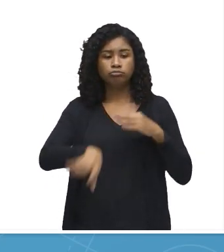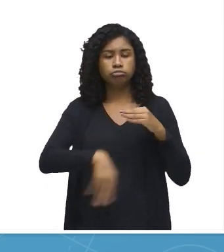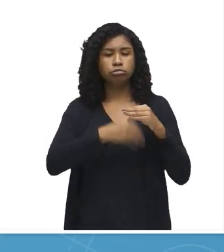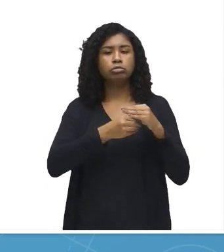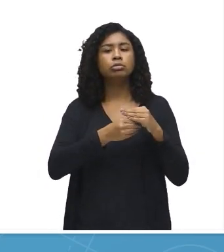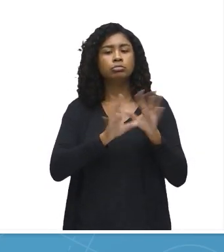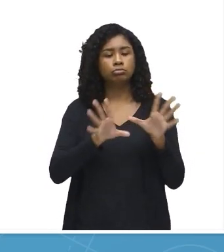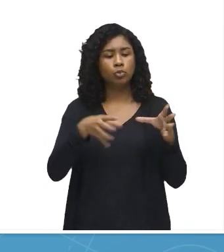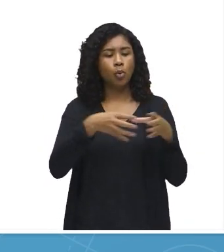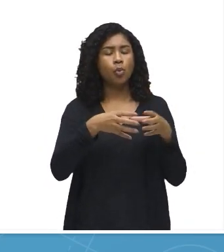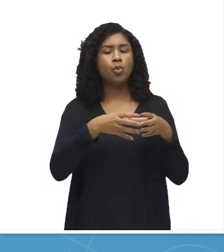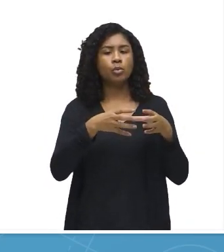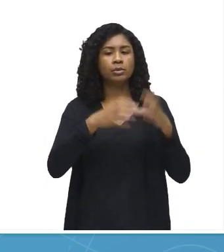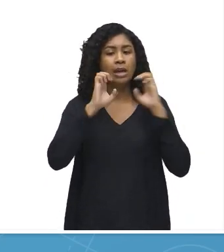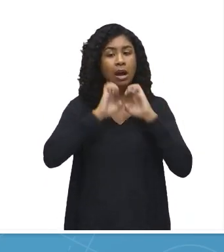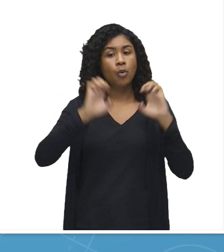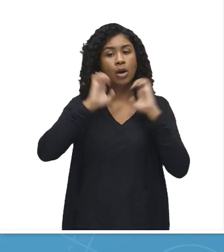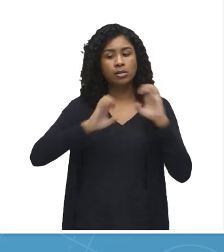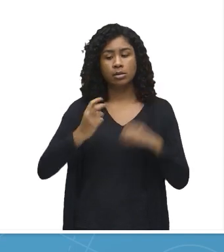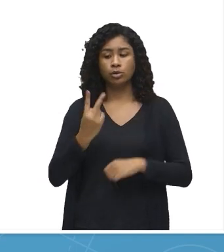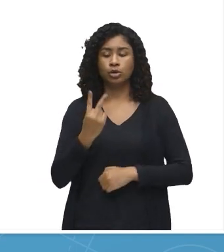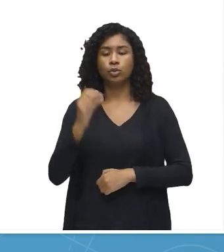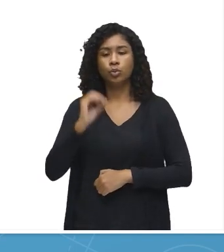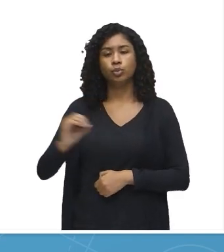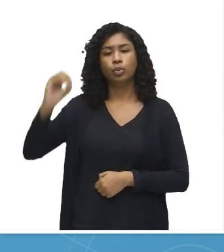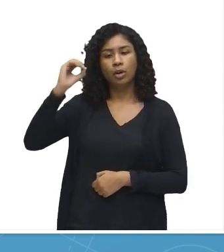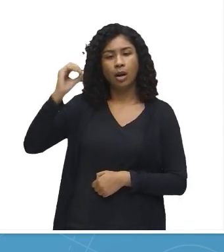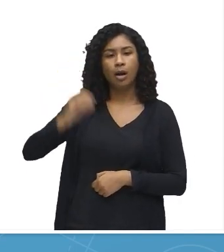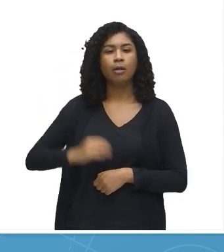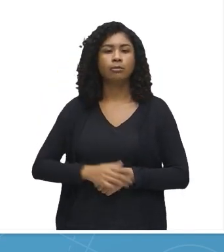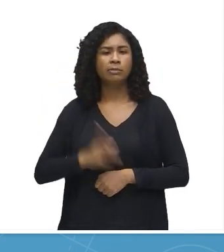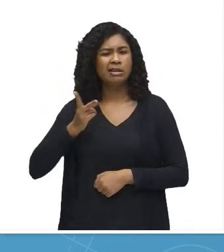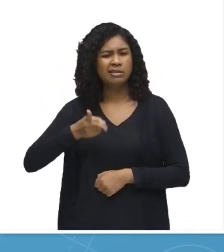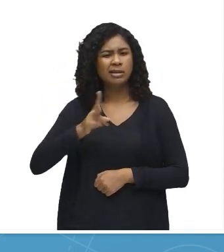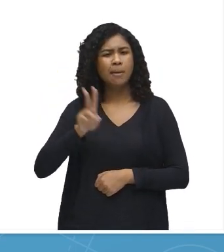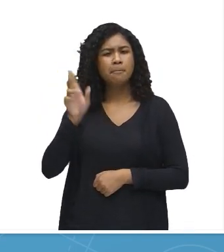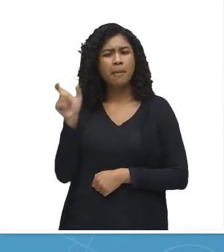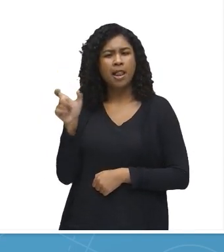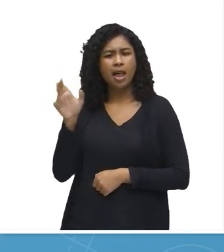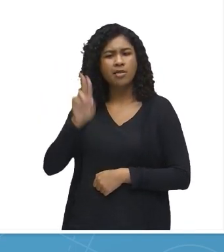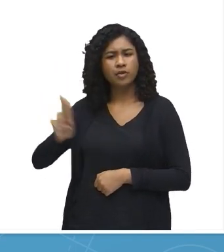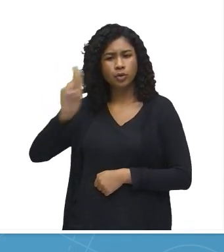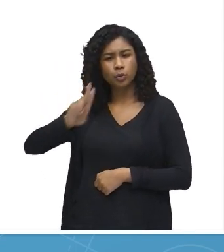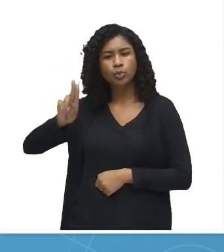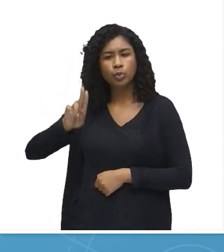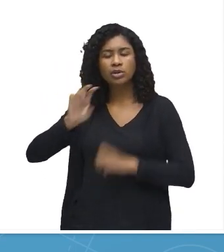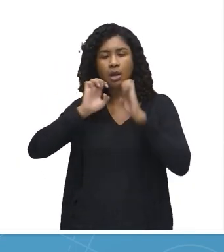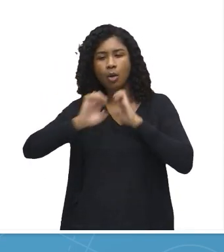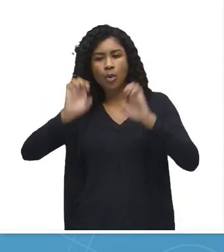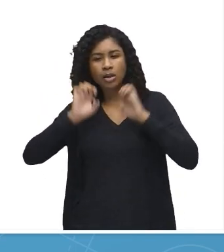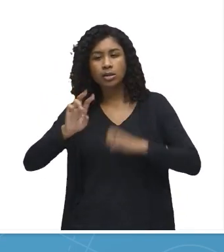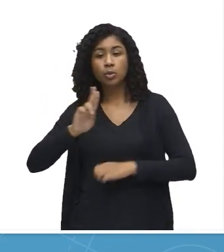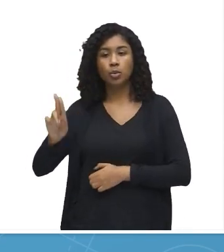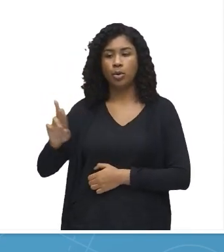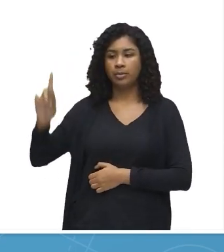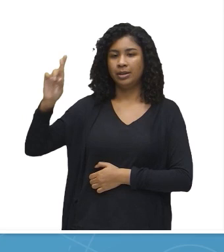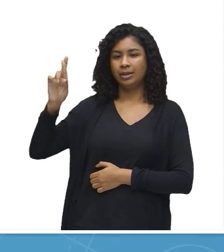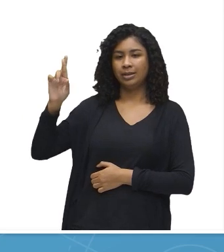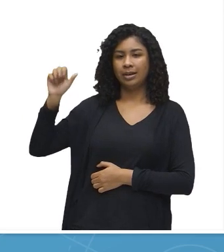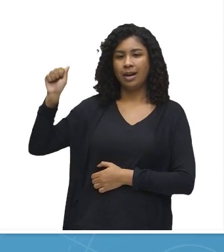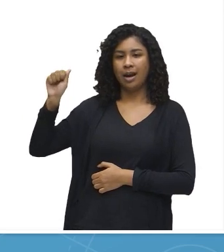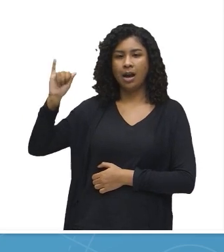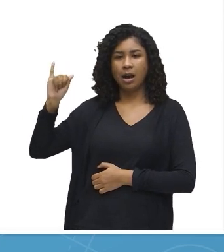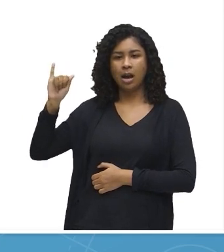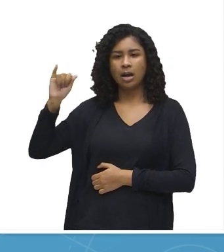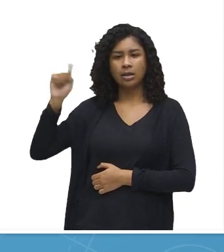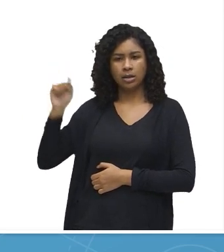equação do segundo grau. Um termo muito utilizado nas equações do segundo grau é esse termo, raiz. Professor, o que é raiz? Raiz, raiz.